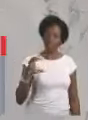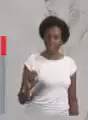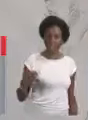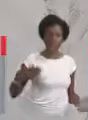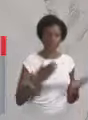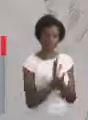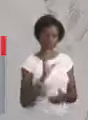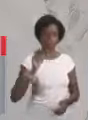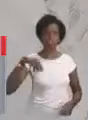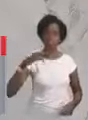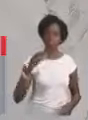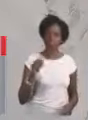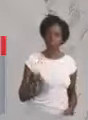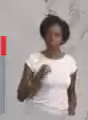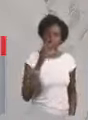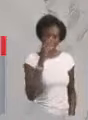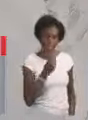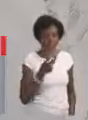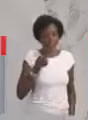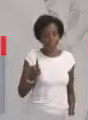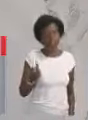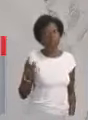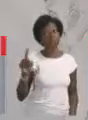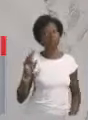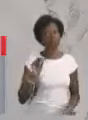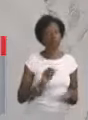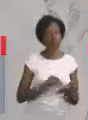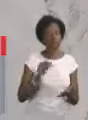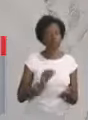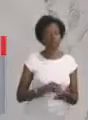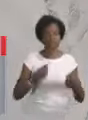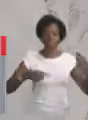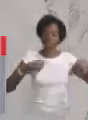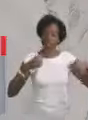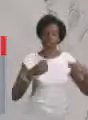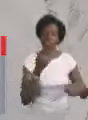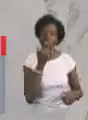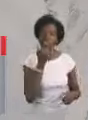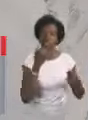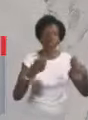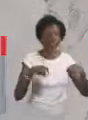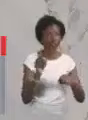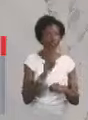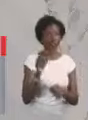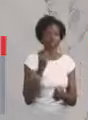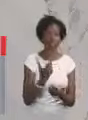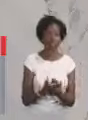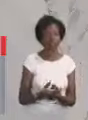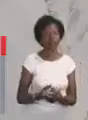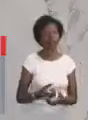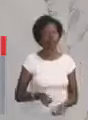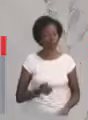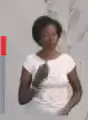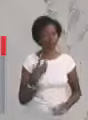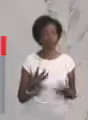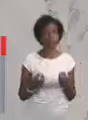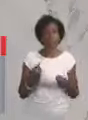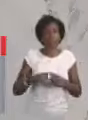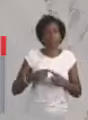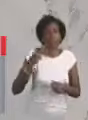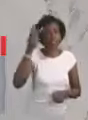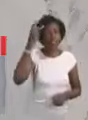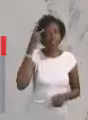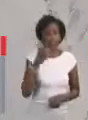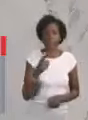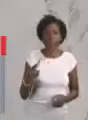disse e a prova mas tem uma ressalva aqui essa política de desoneração é é muito estranho porque São